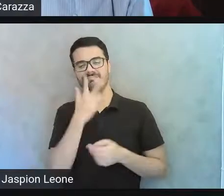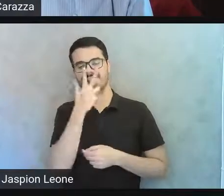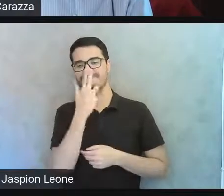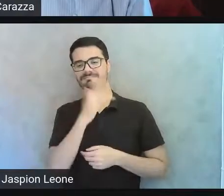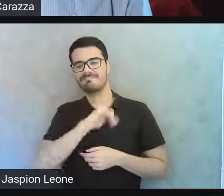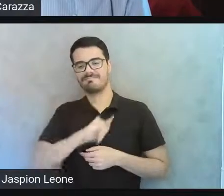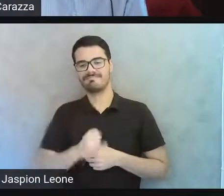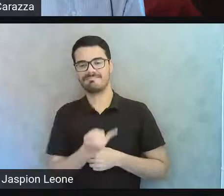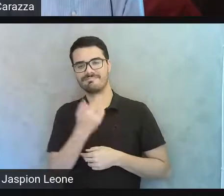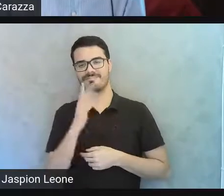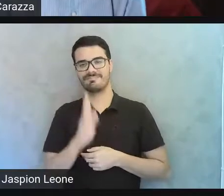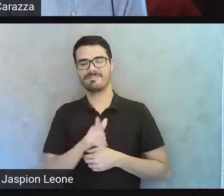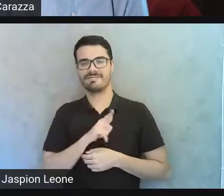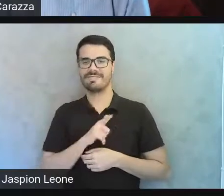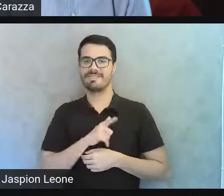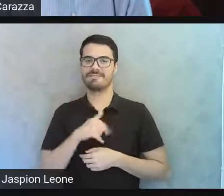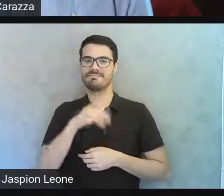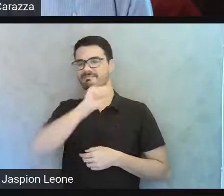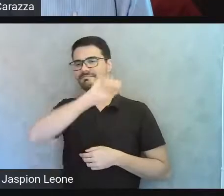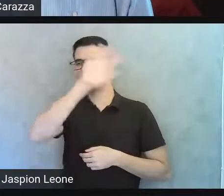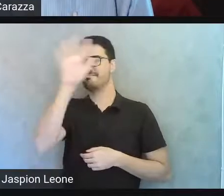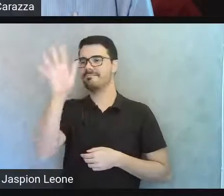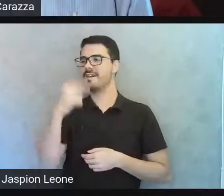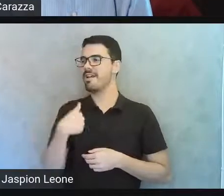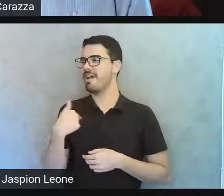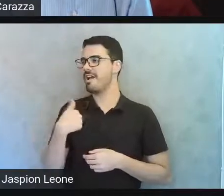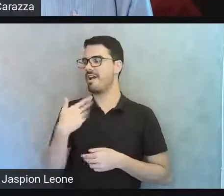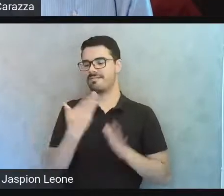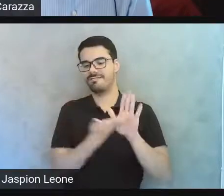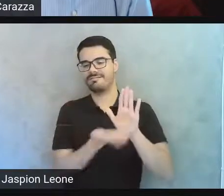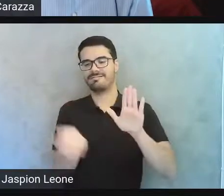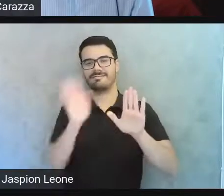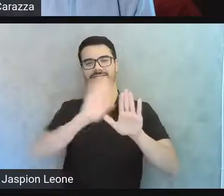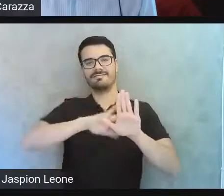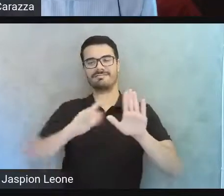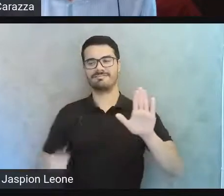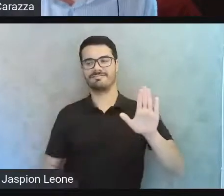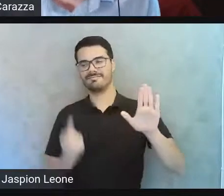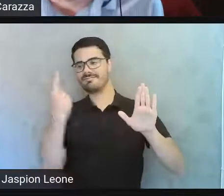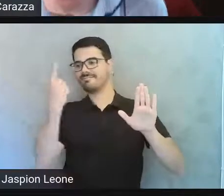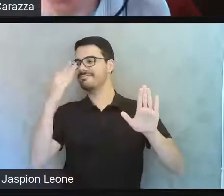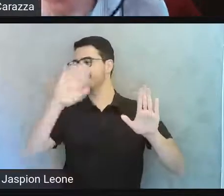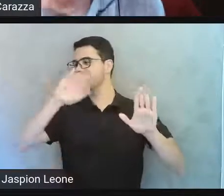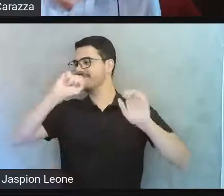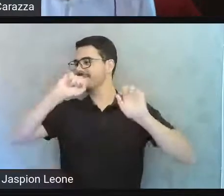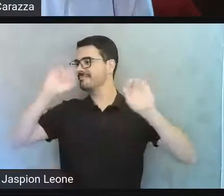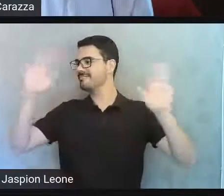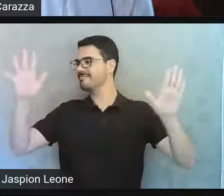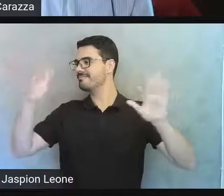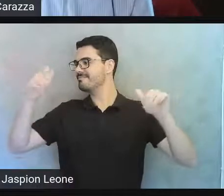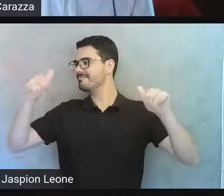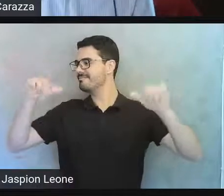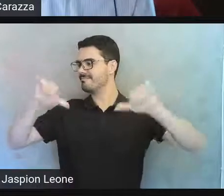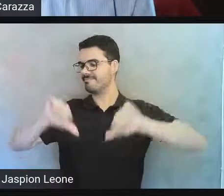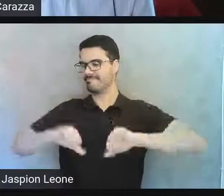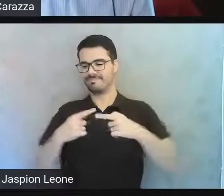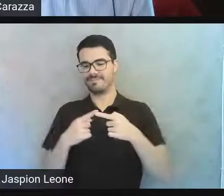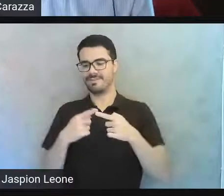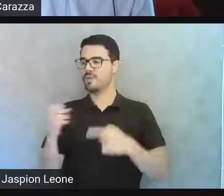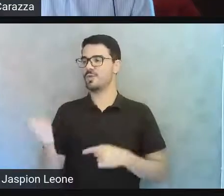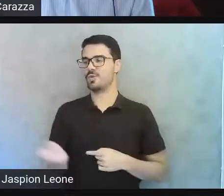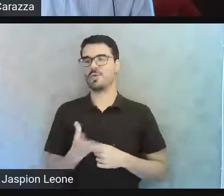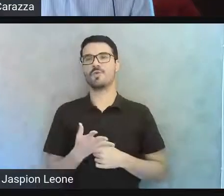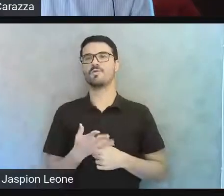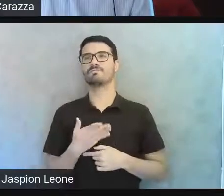o incentivo para ter uma plataforma nítida, agora ficou o contrário. Quanto mais você tiver plataforma nítida, pior, porque o político moderninho,